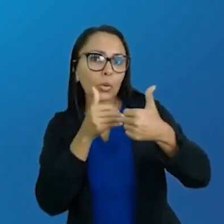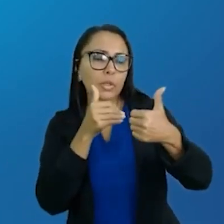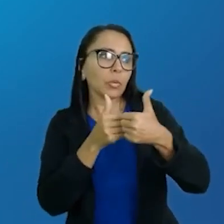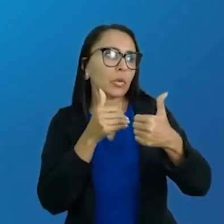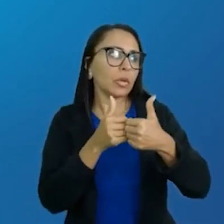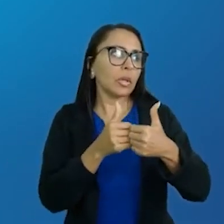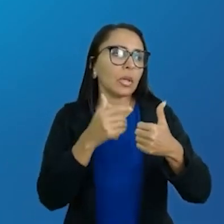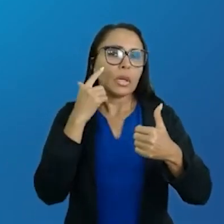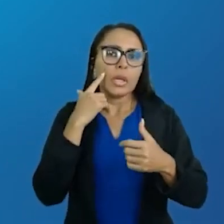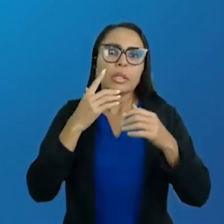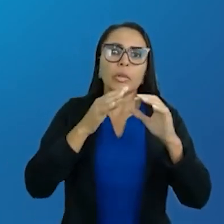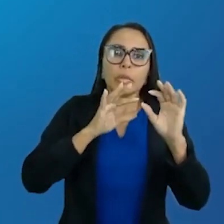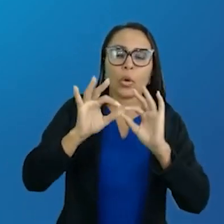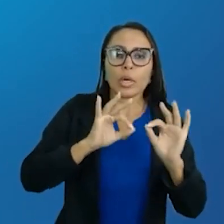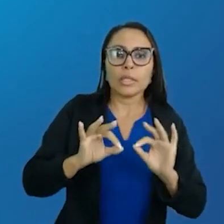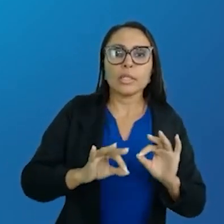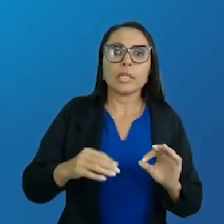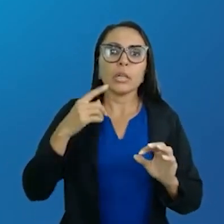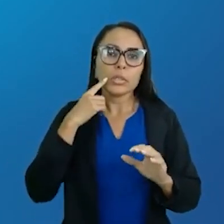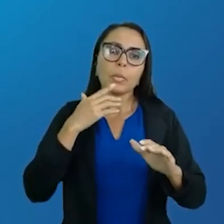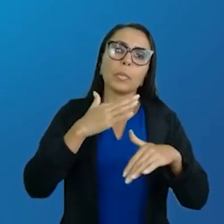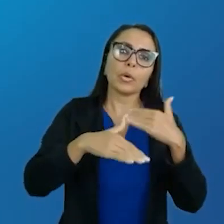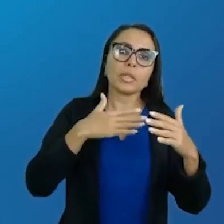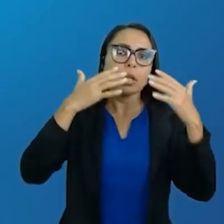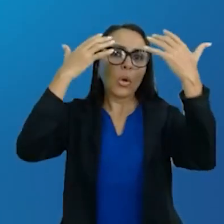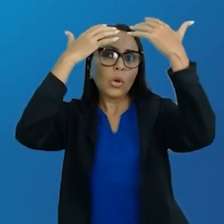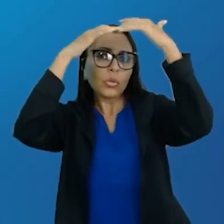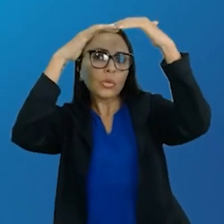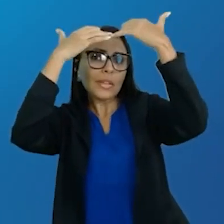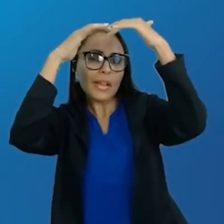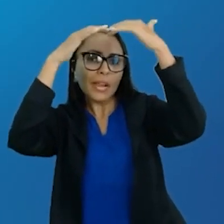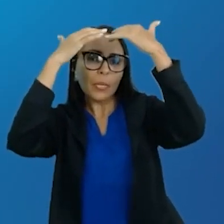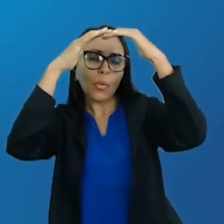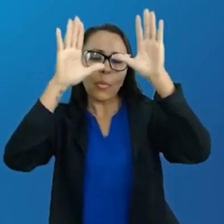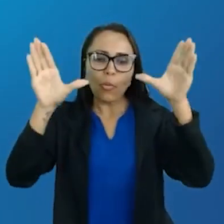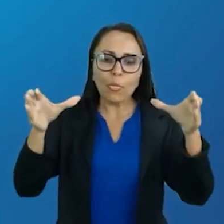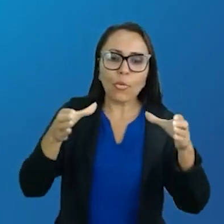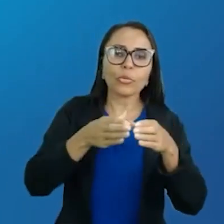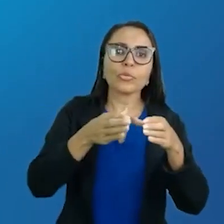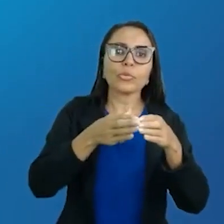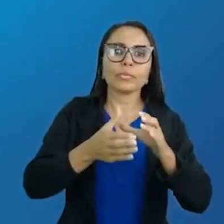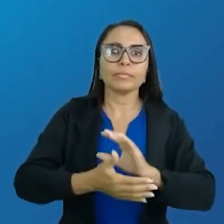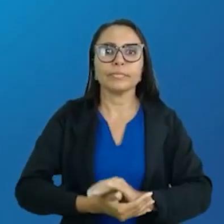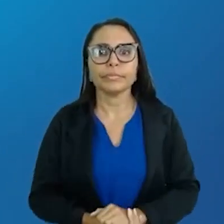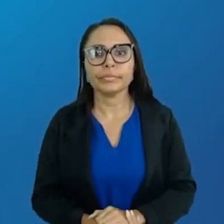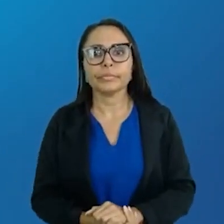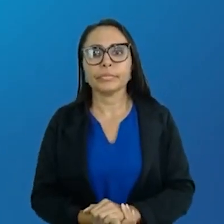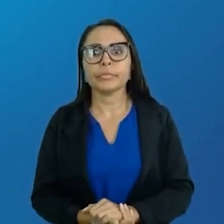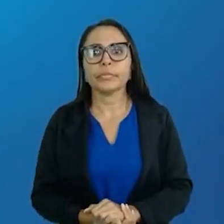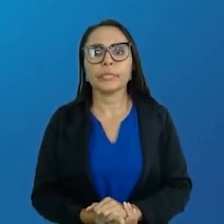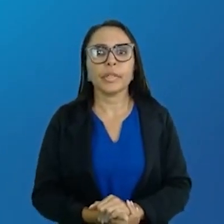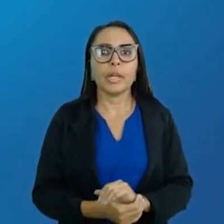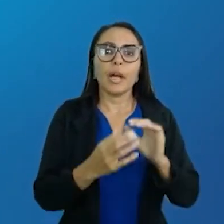se encaixando harmoniosamente, são processados em nosso cérebro como elementos de conjuntos ou unidades. É o princípio da proximidade. Além